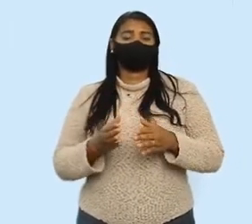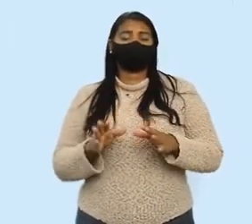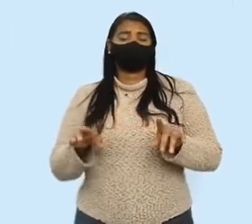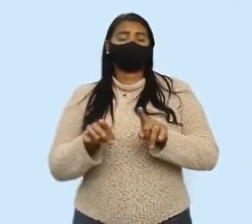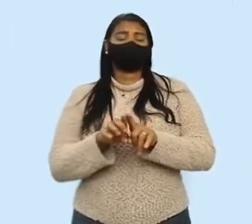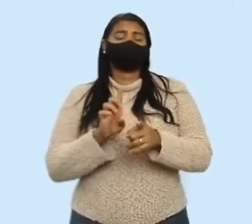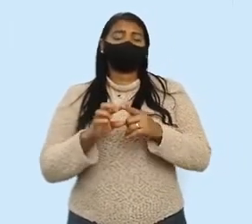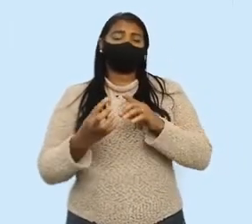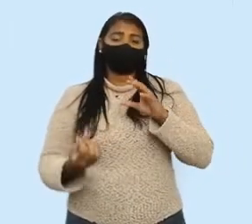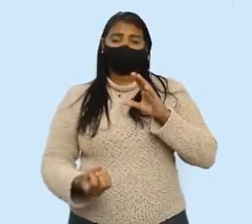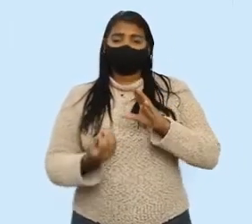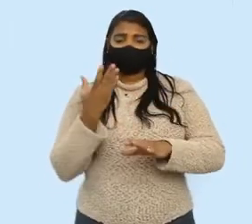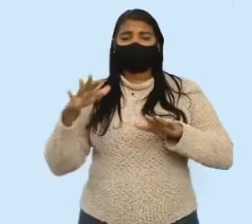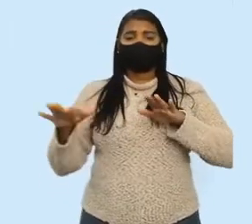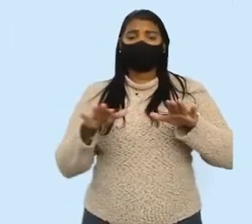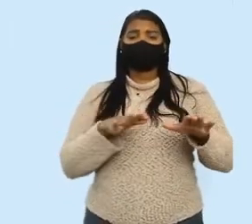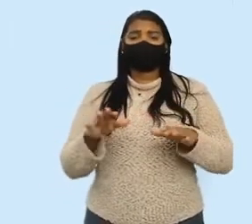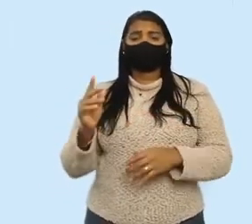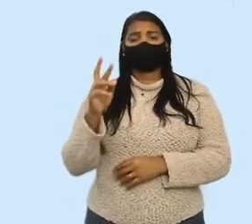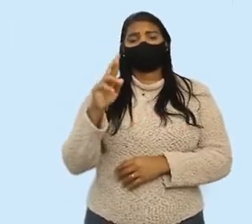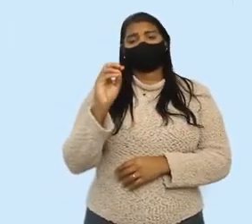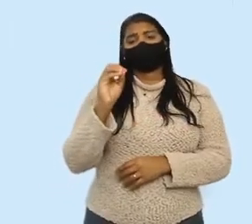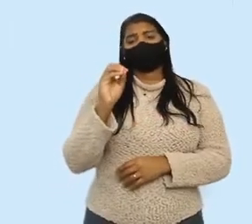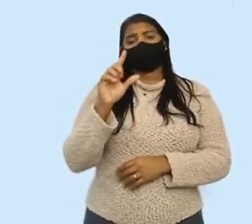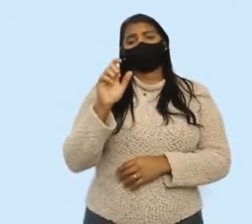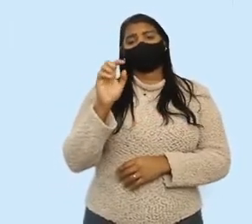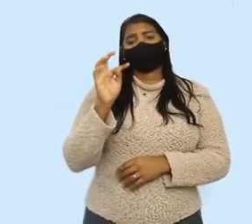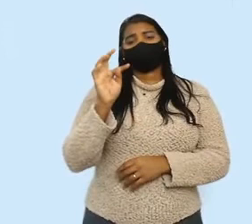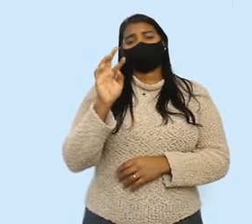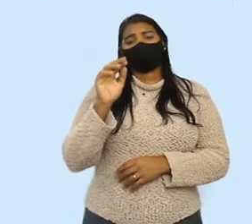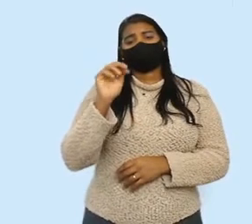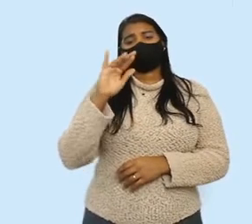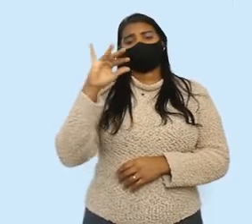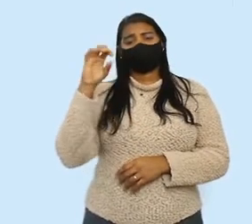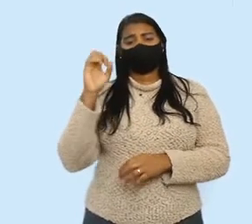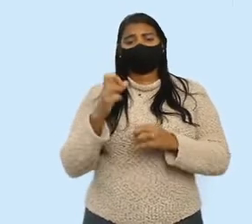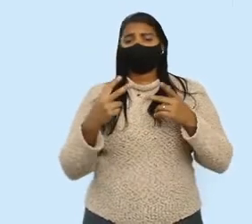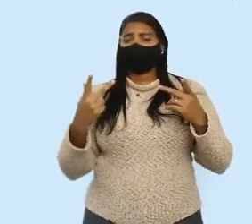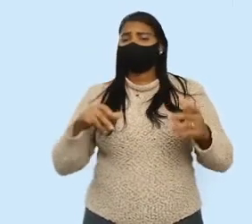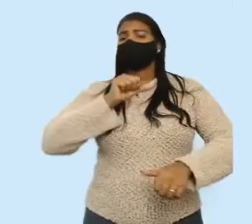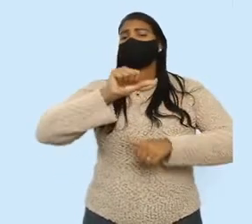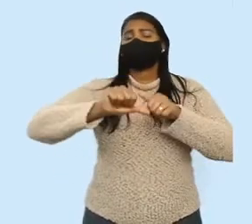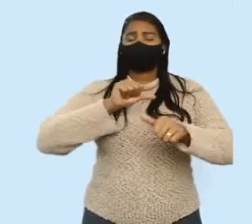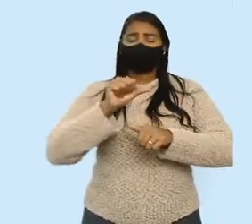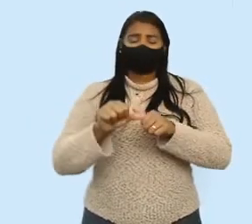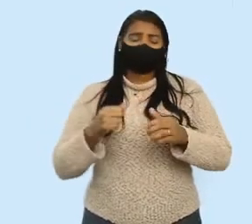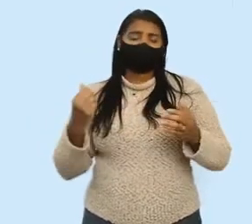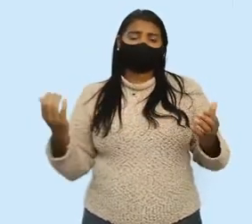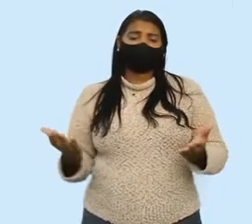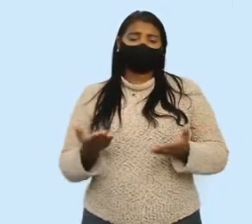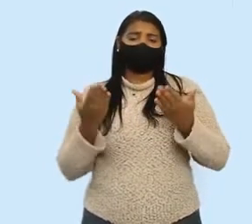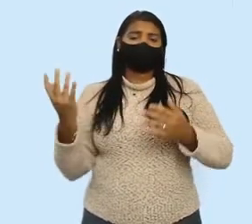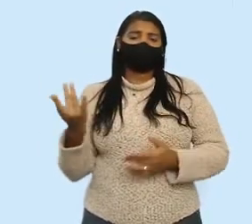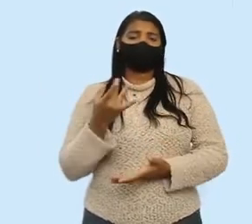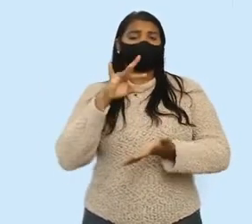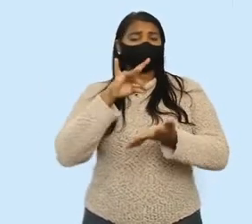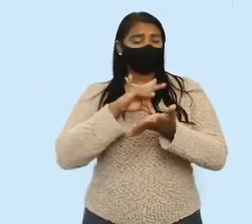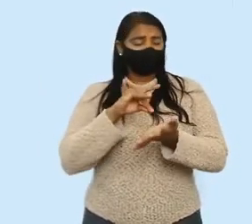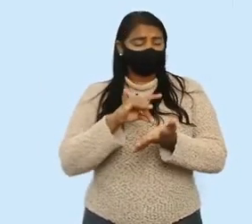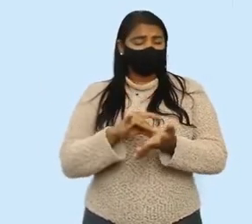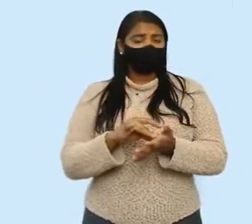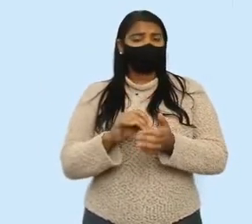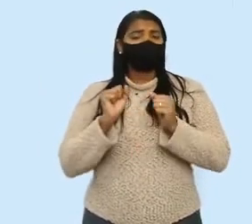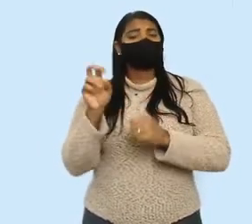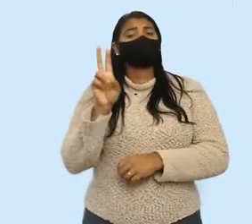trabalhista, o nascimento do movimento proletário até os dias de hoje, muitas coisas modificaram, mas muitos conceitos ainda podem